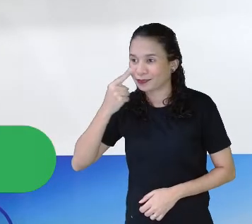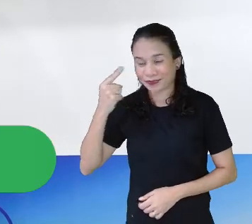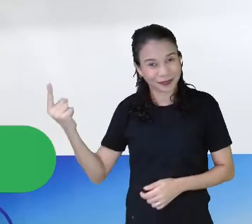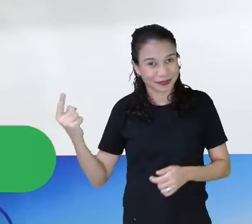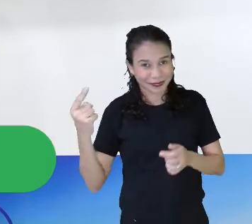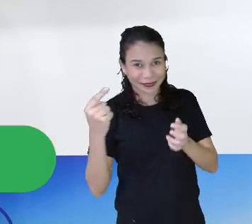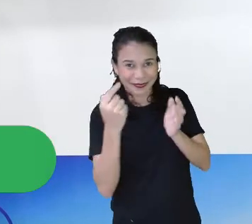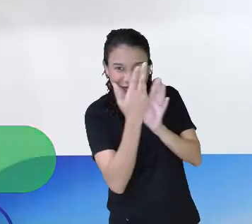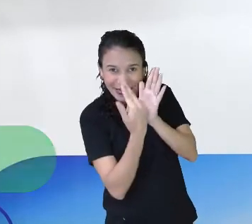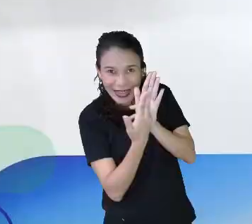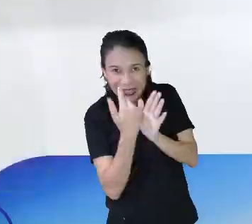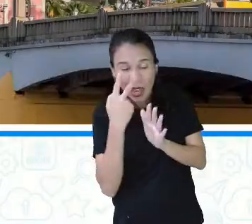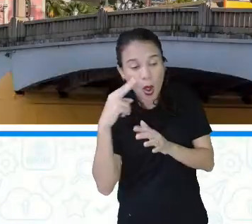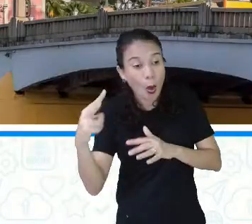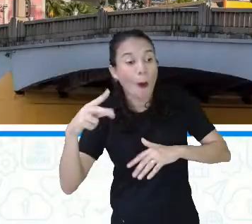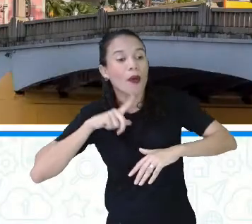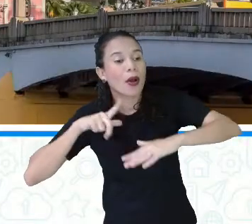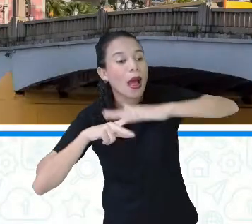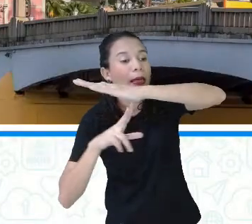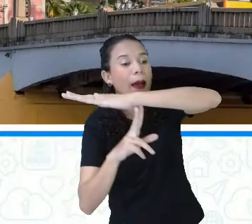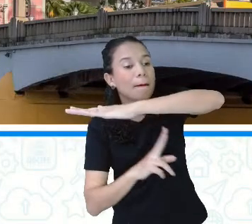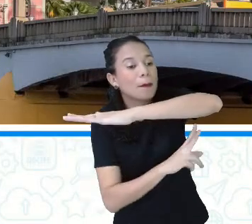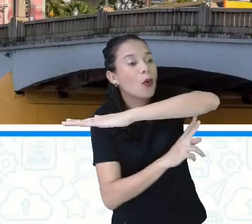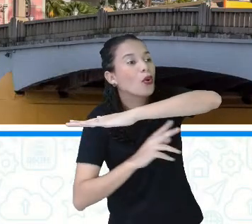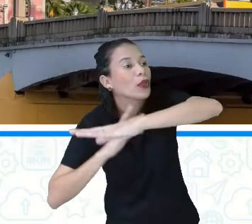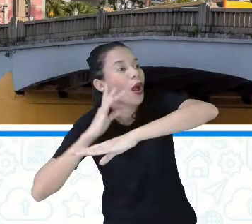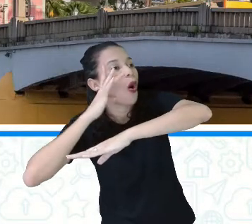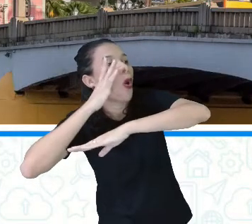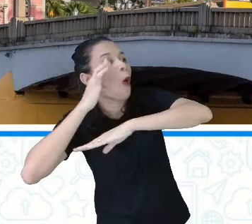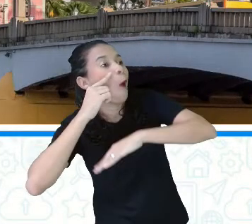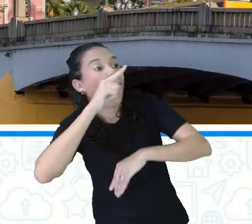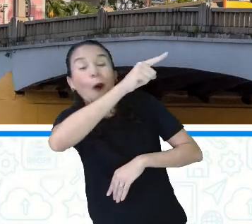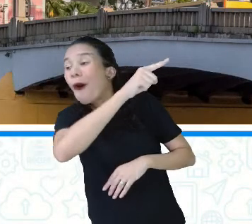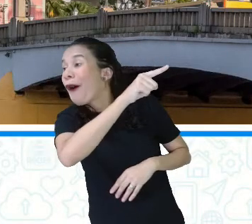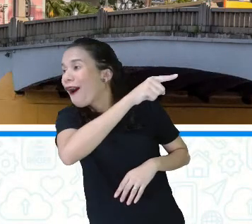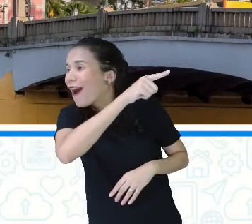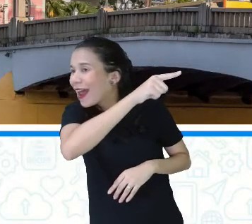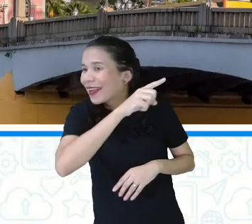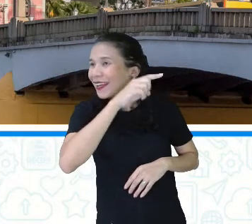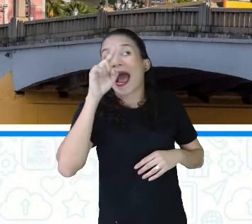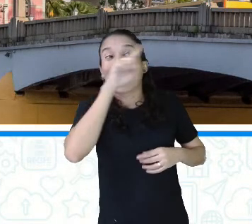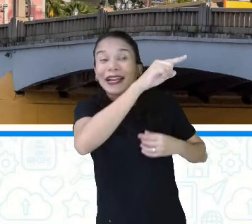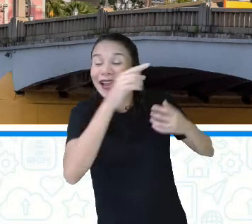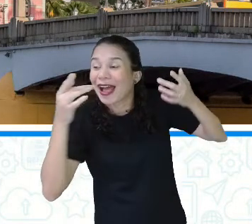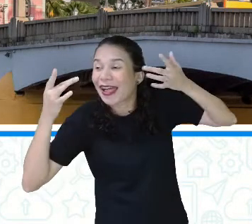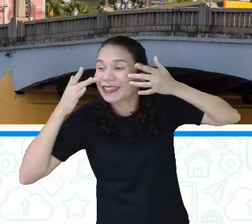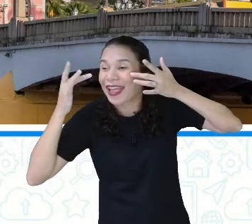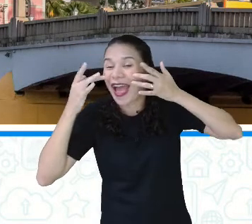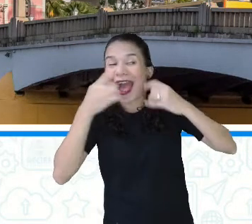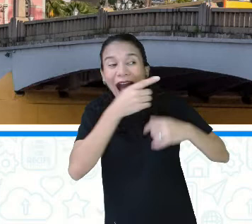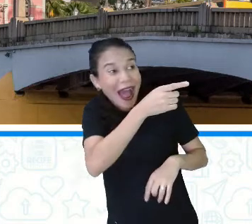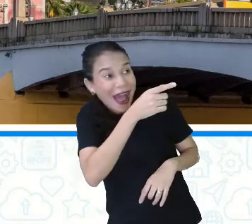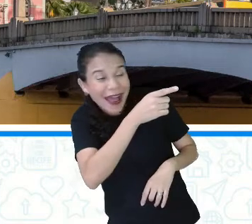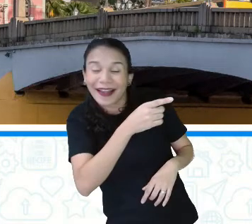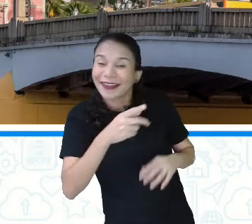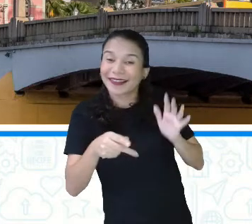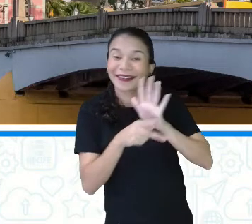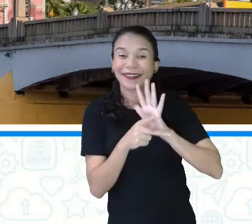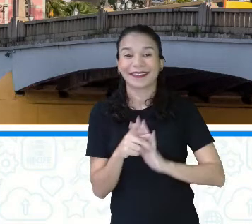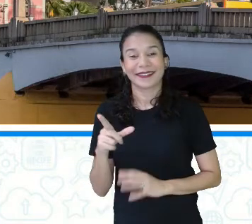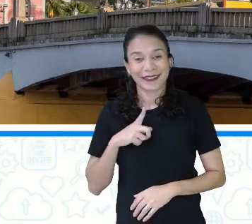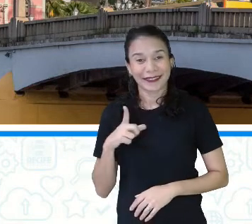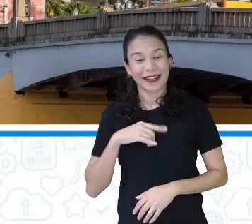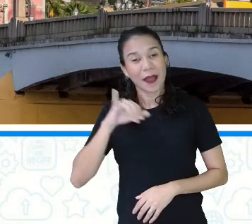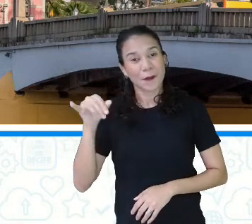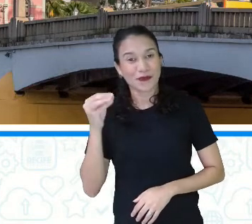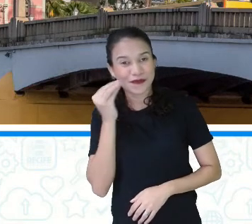avatar lá na ponte, olhando para o teatro e apontando, né, mostrando aí esse teatro maravilhoso. Eu